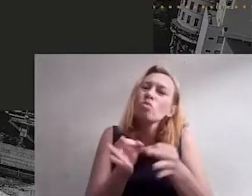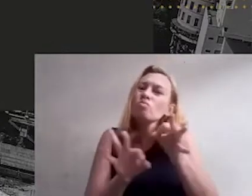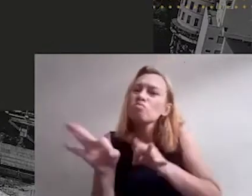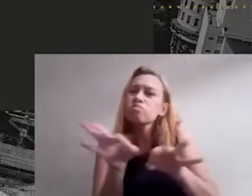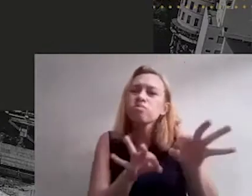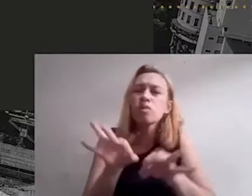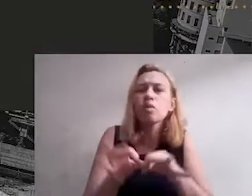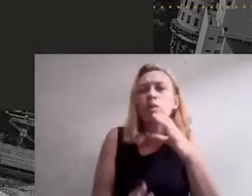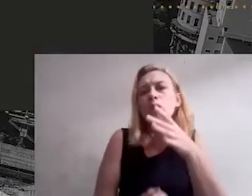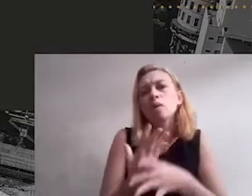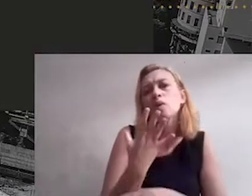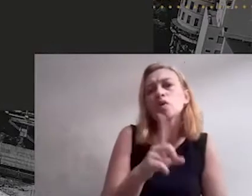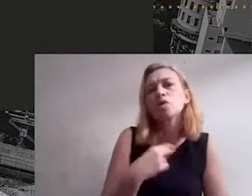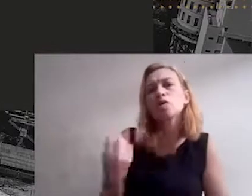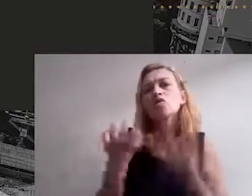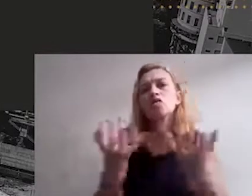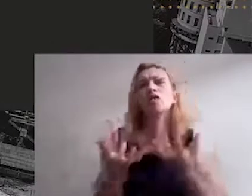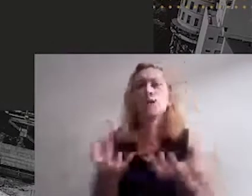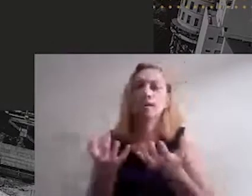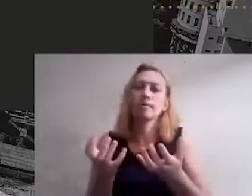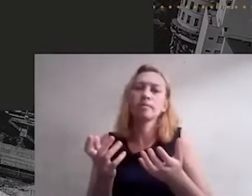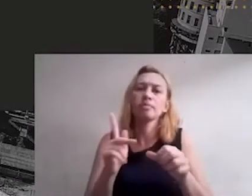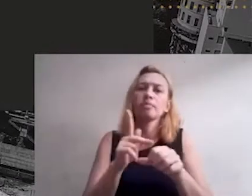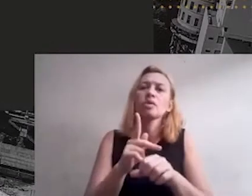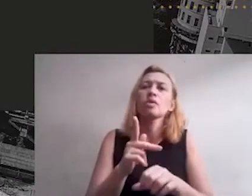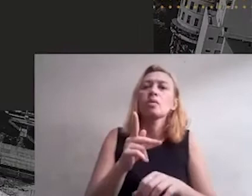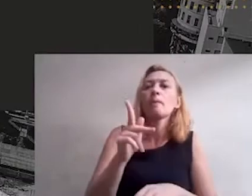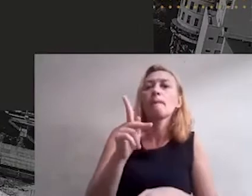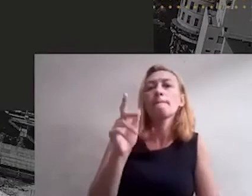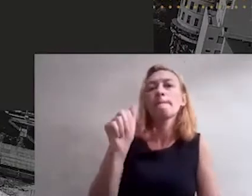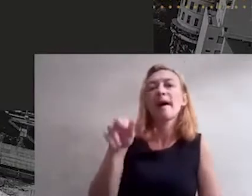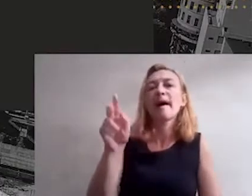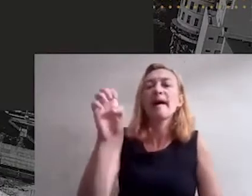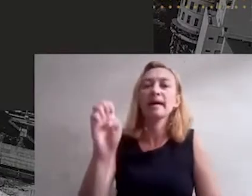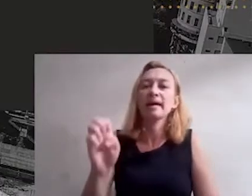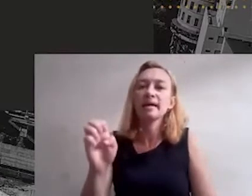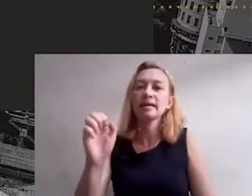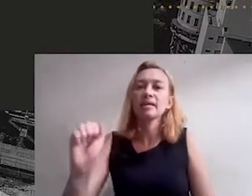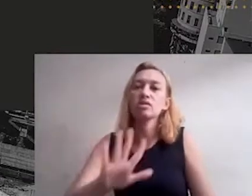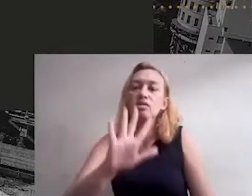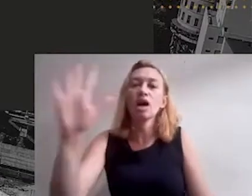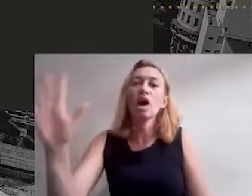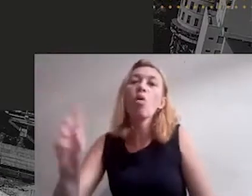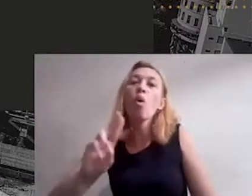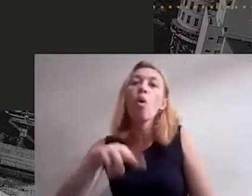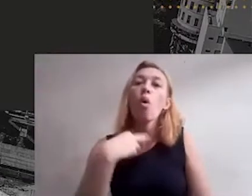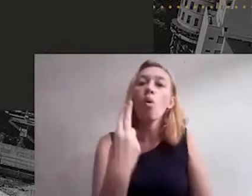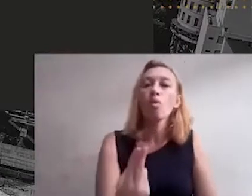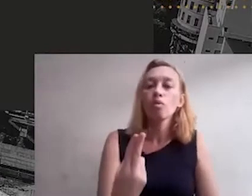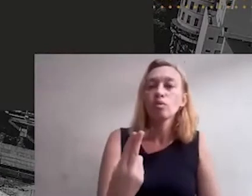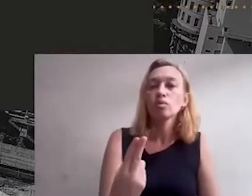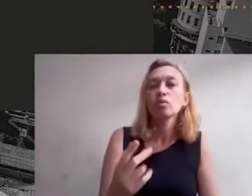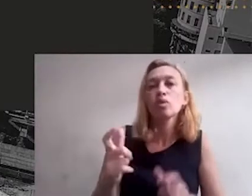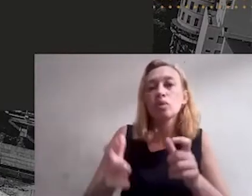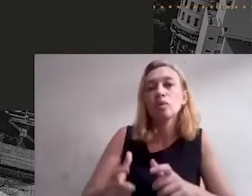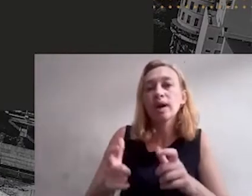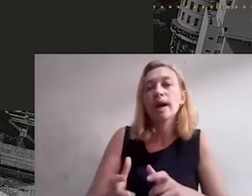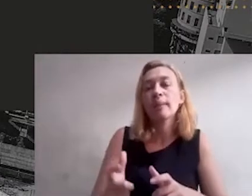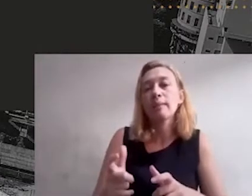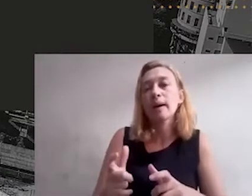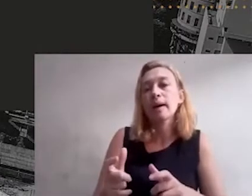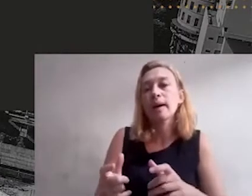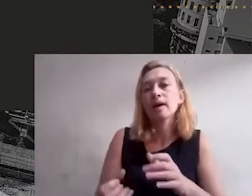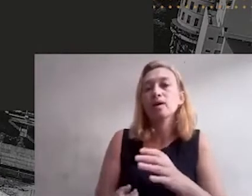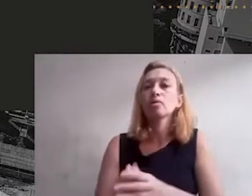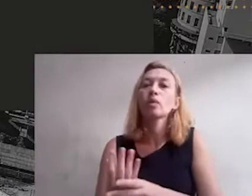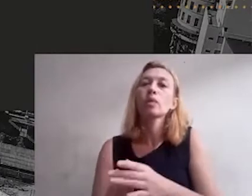queremos, né? Que seja um grande parque nacional ou um grande plantio de soja? Qual que é o projeto nosso? Então, a gente vive com